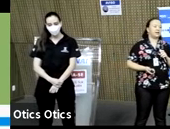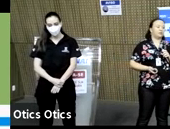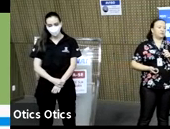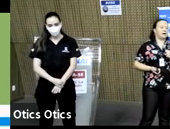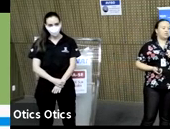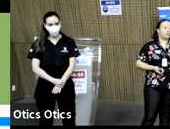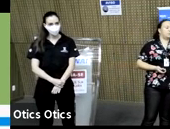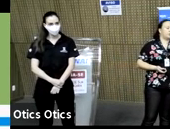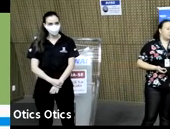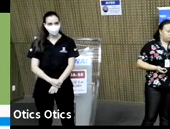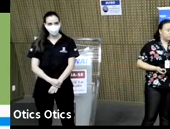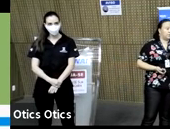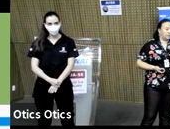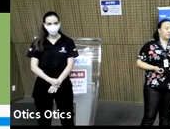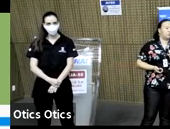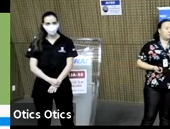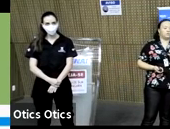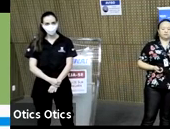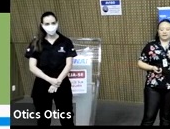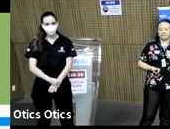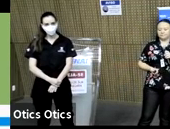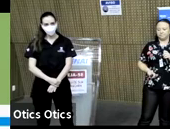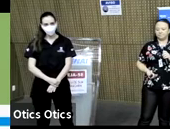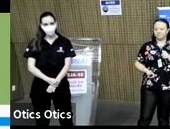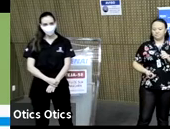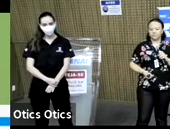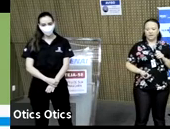já sai da unidade com o seu agendamento em mãos, né?